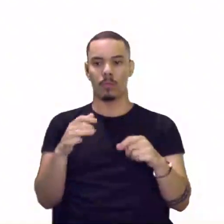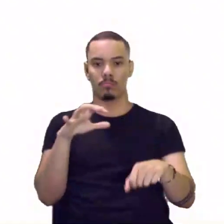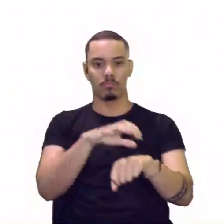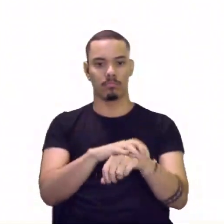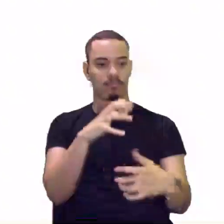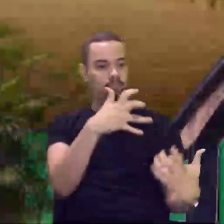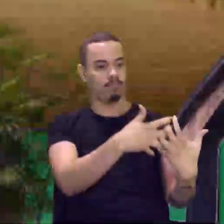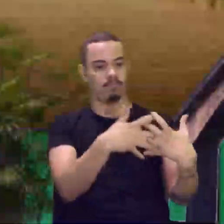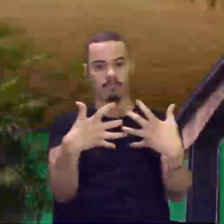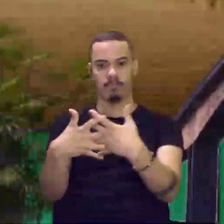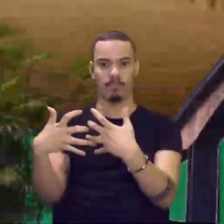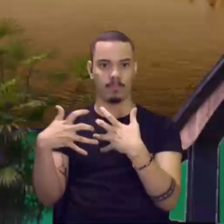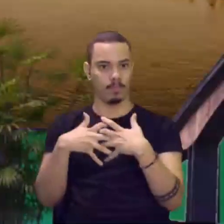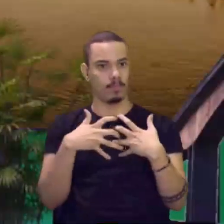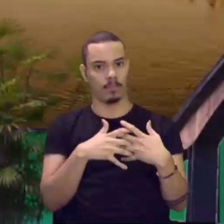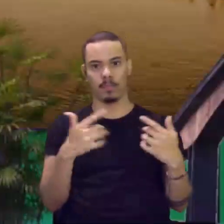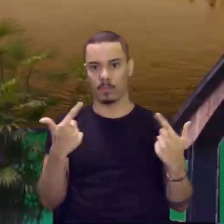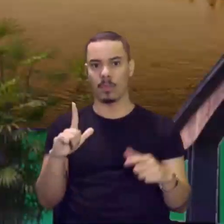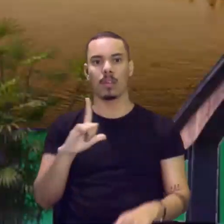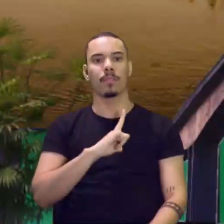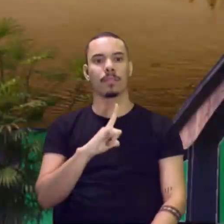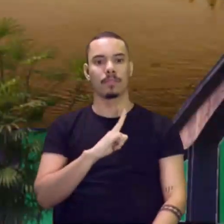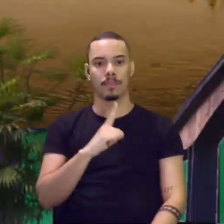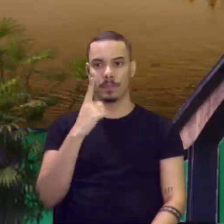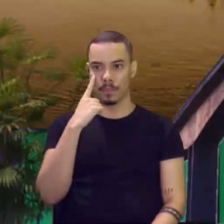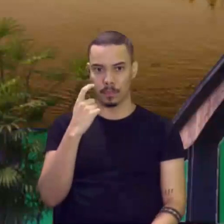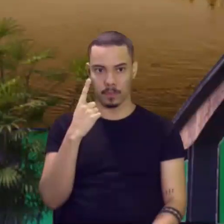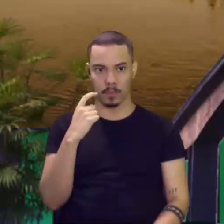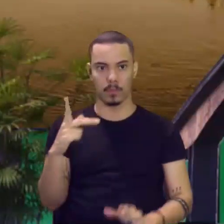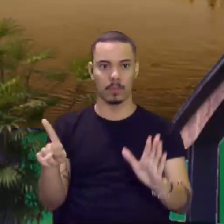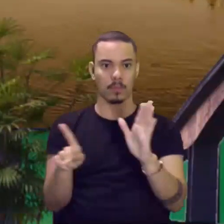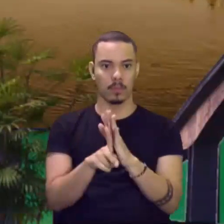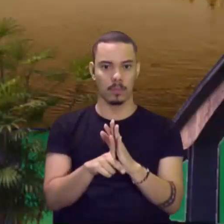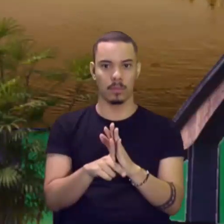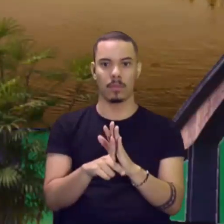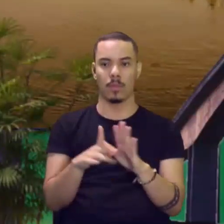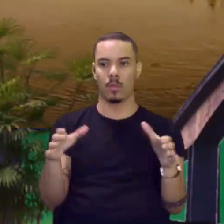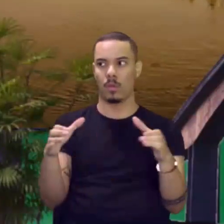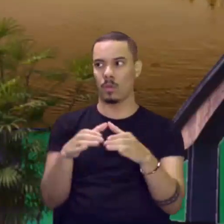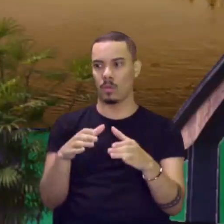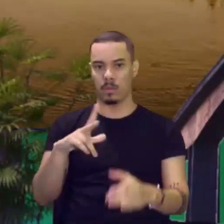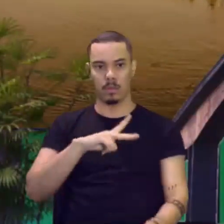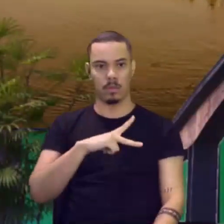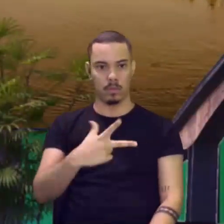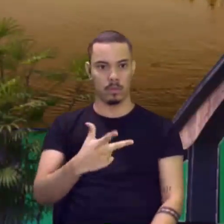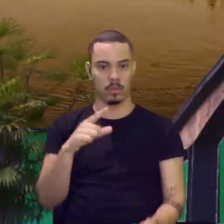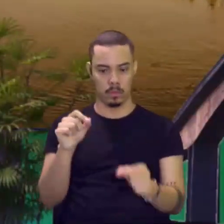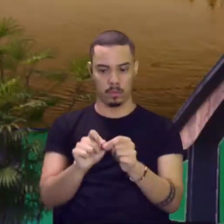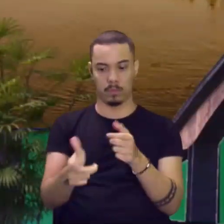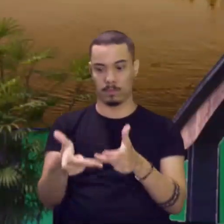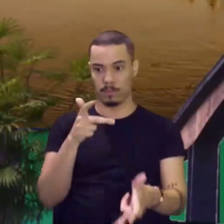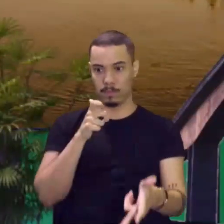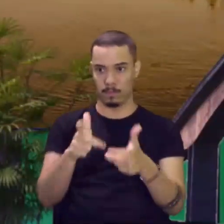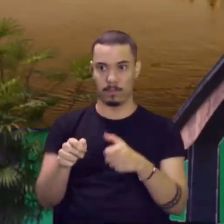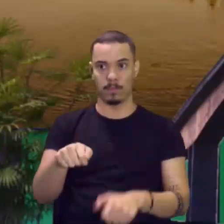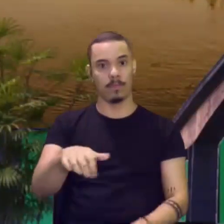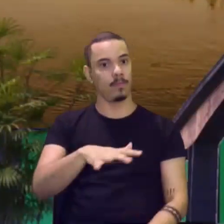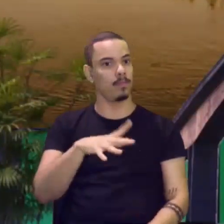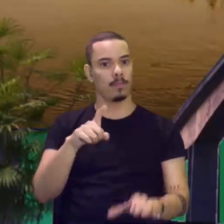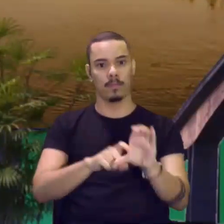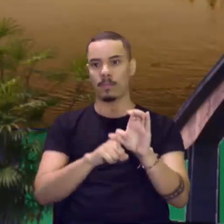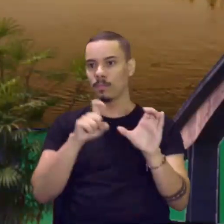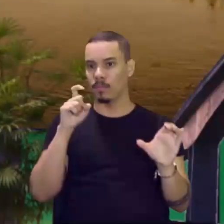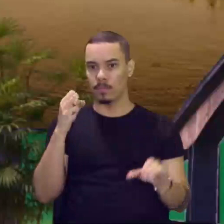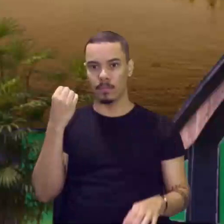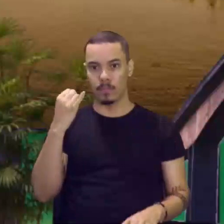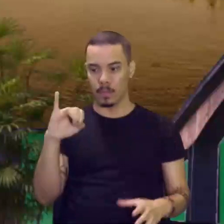articulada. Não havia. O que havia era o interesse da coroa em fazer a exploração daquelas regiões, independente se